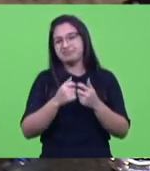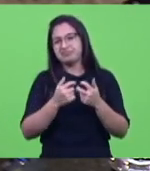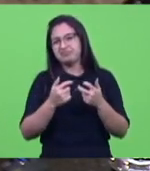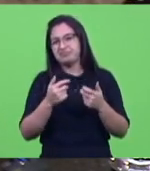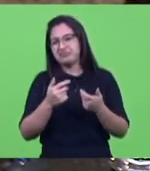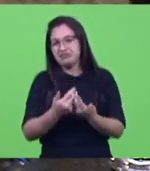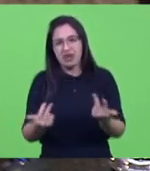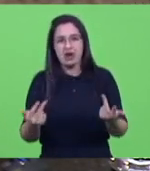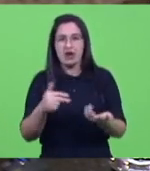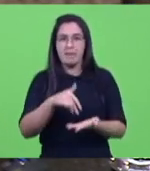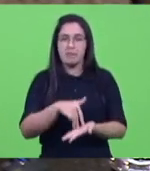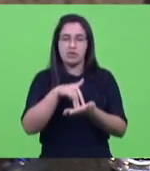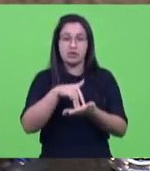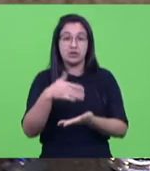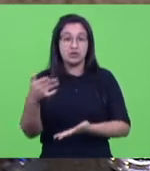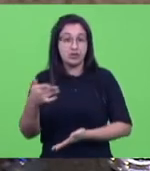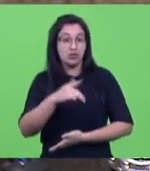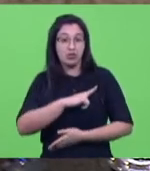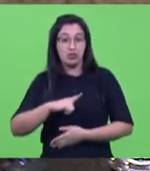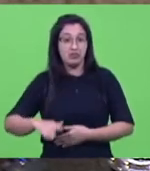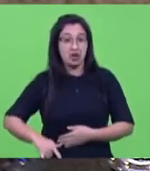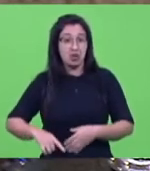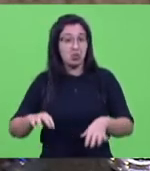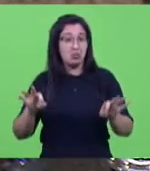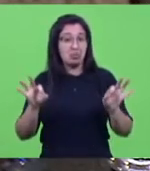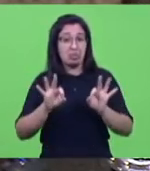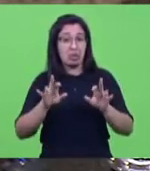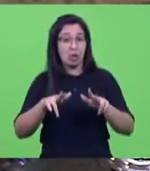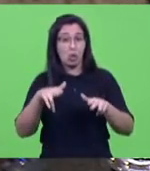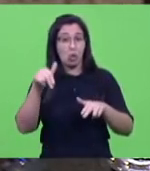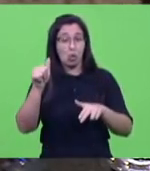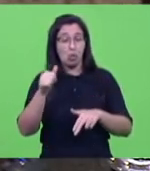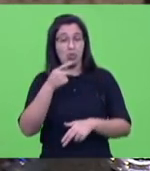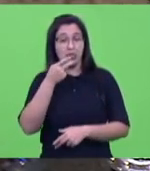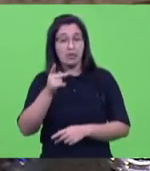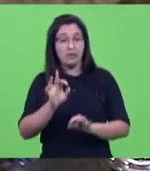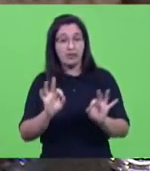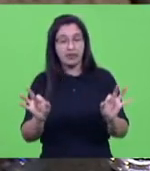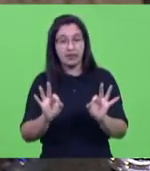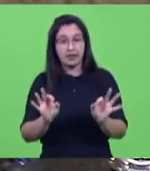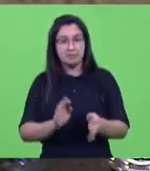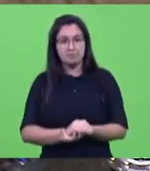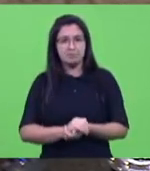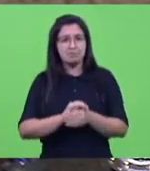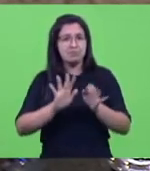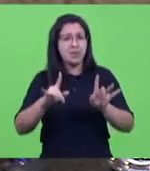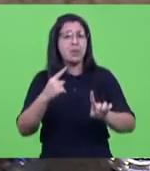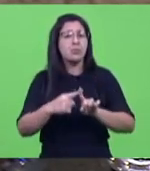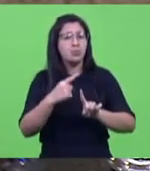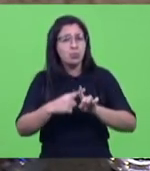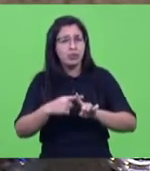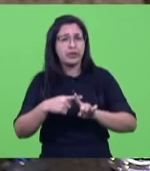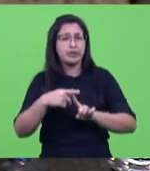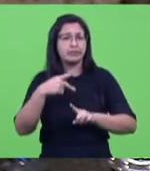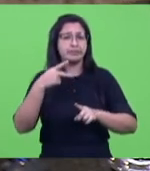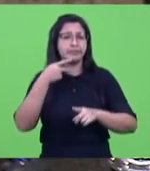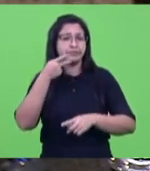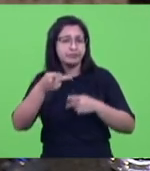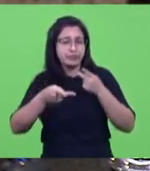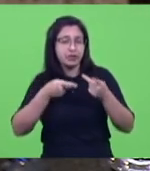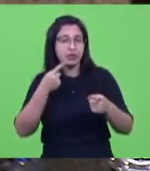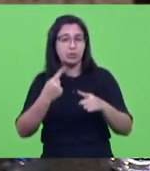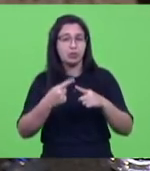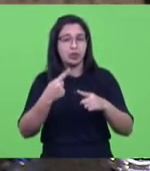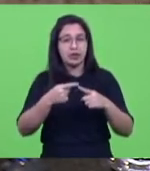moções, e o governador nunca se manifestou. Mas por que eu estou falando isso? Porque semana passada ele fez, eu